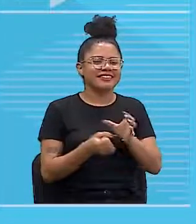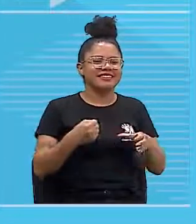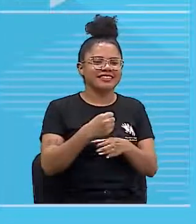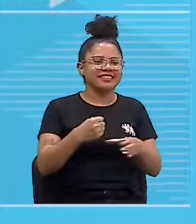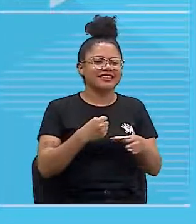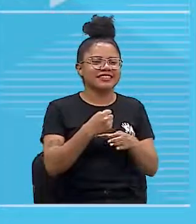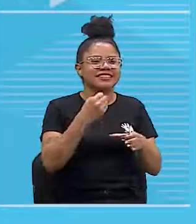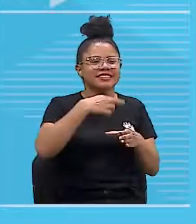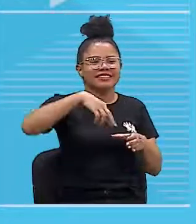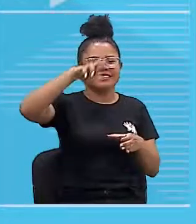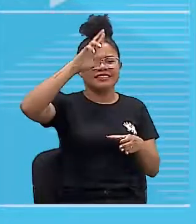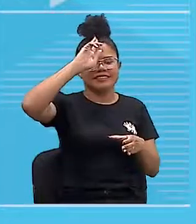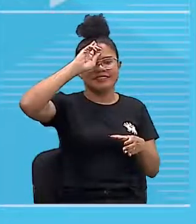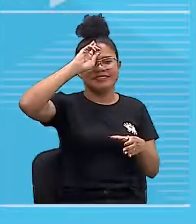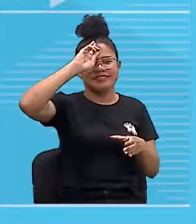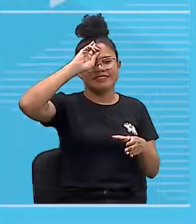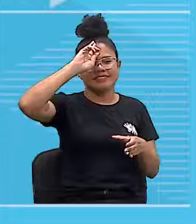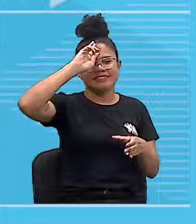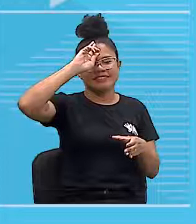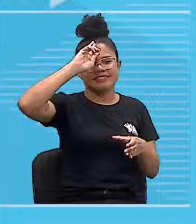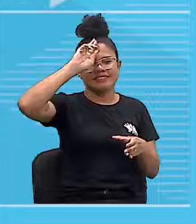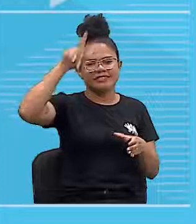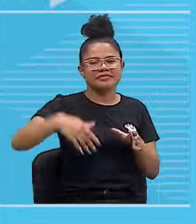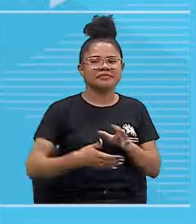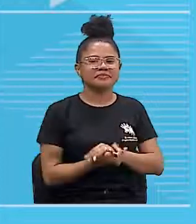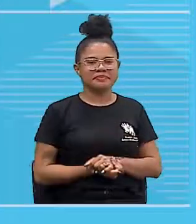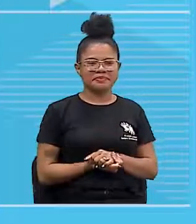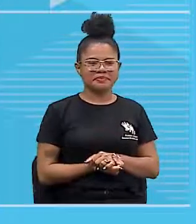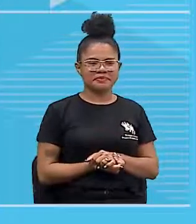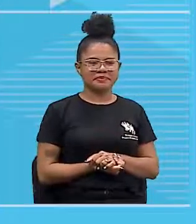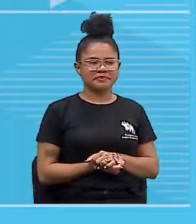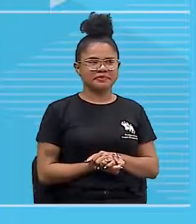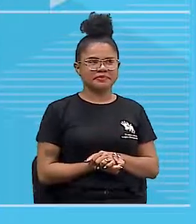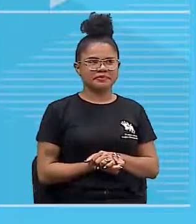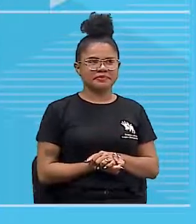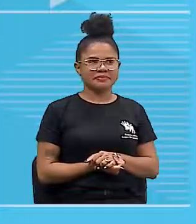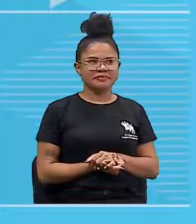é cozinhando limpando a casa assistindo aula essa adrenalina